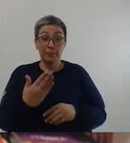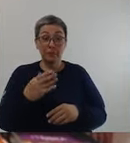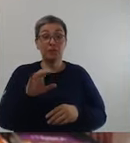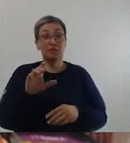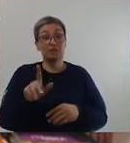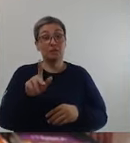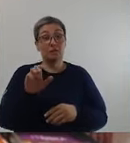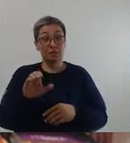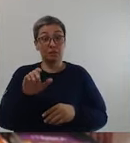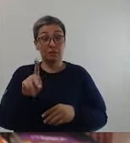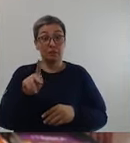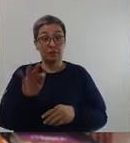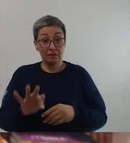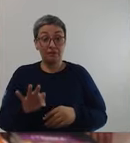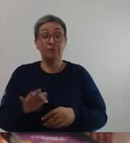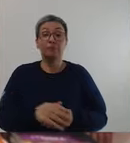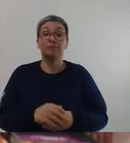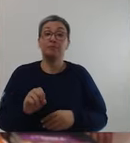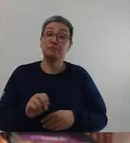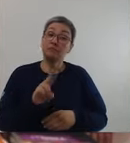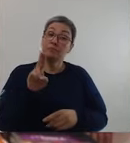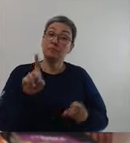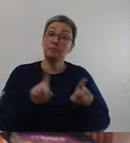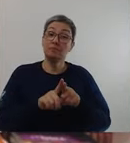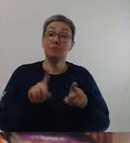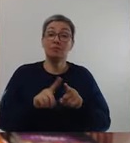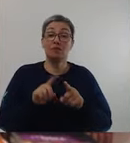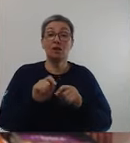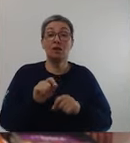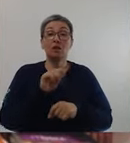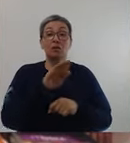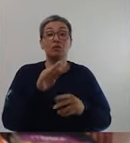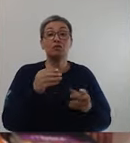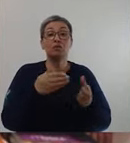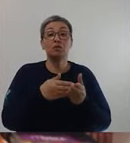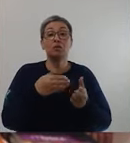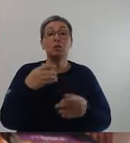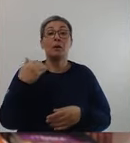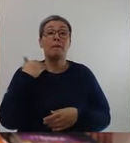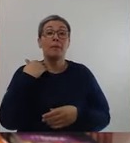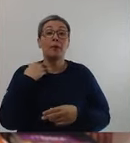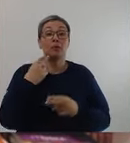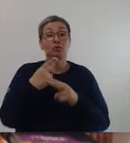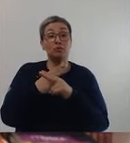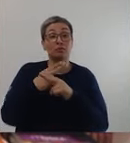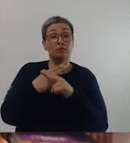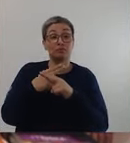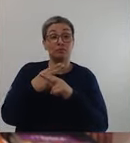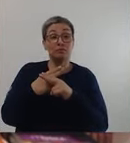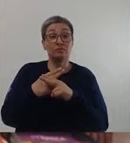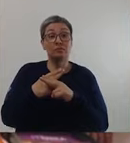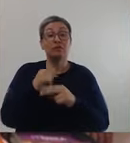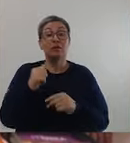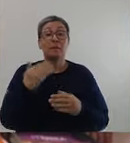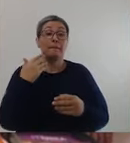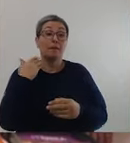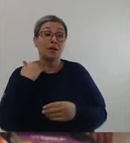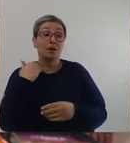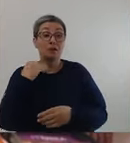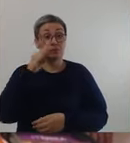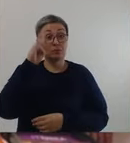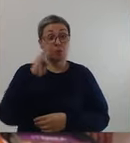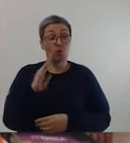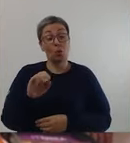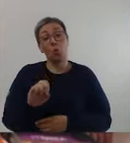o seu CPF pelo site da Receita Federal ou até nas agências da Caixa, né? Do Banco